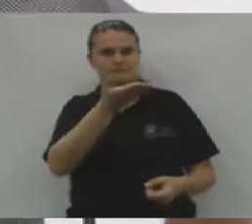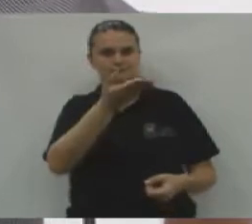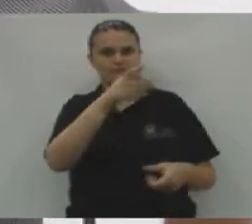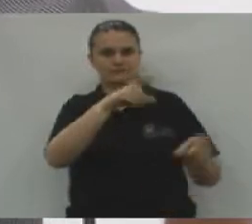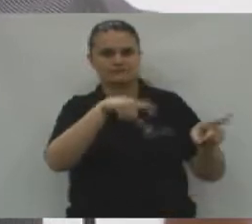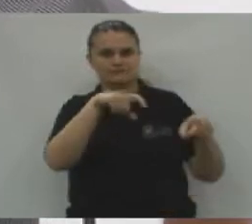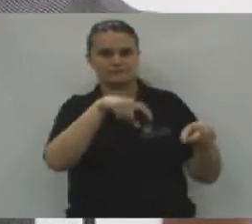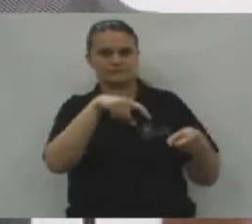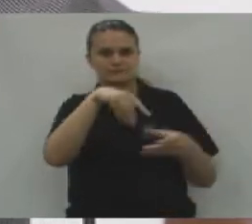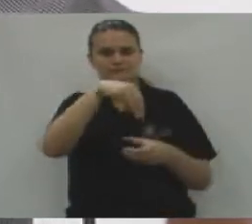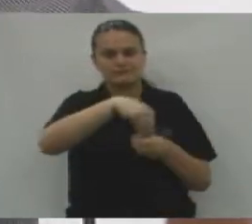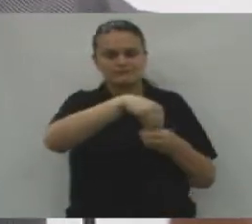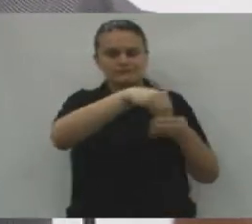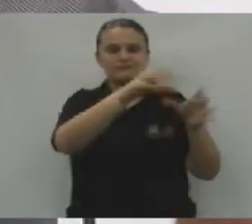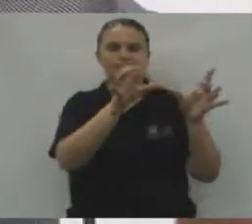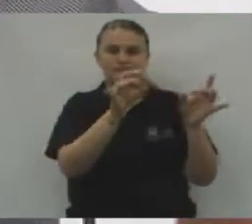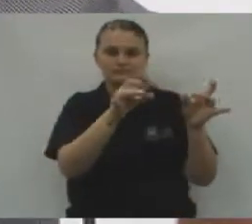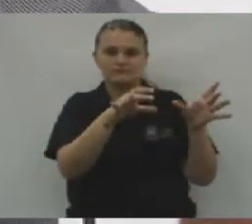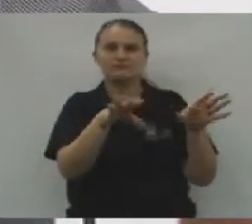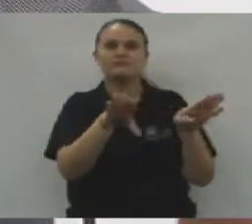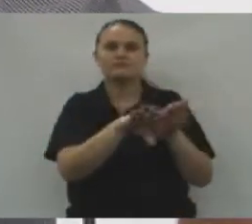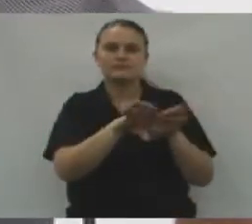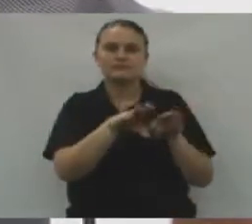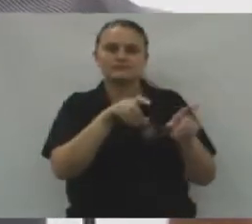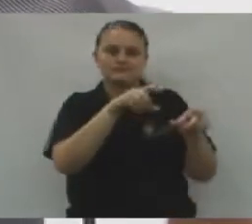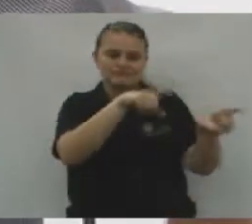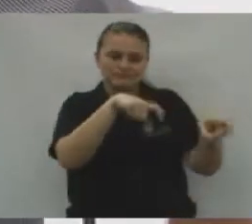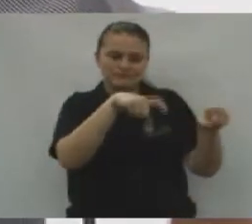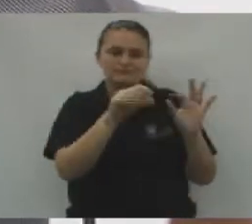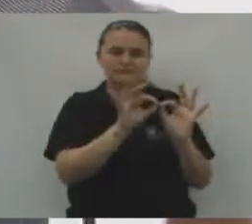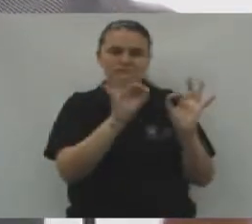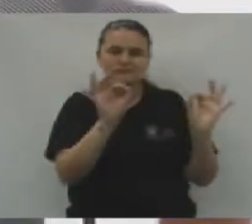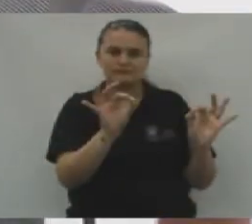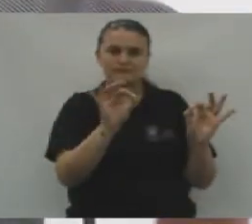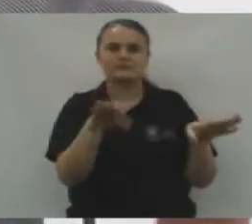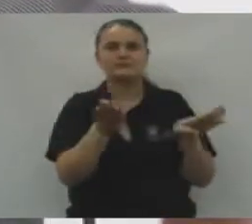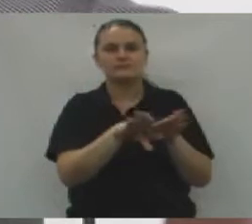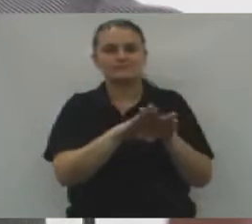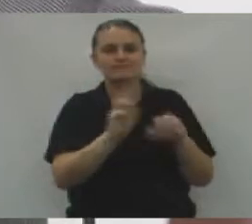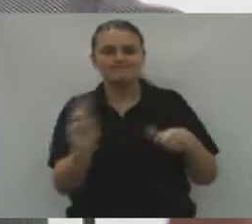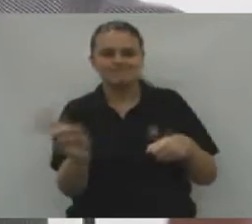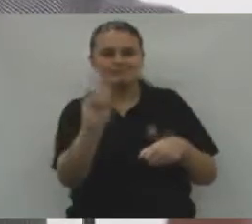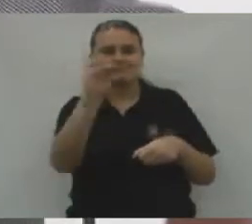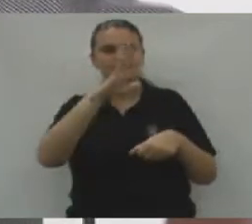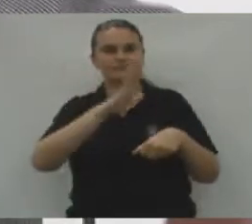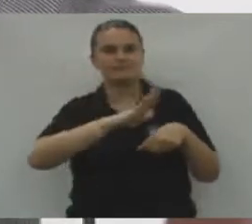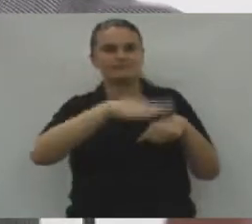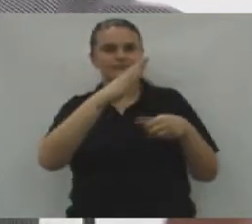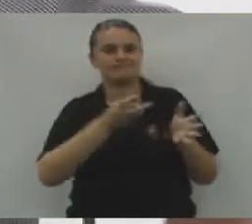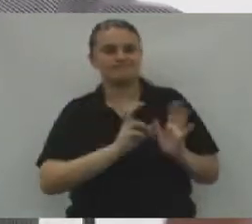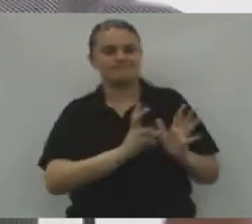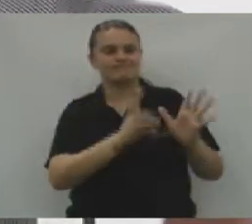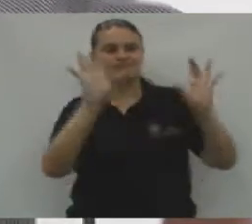dos agricultores, agricultura de baixo impacto, agregação de valor,